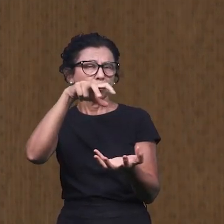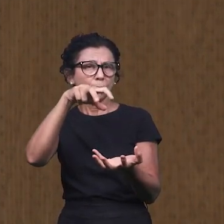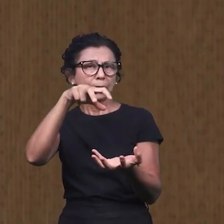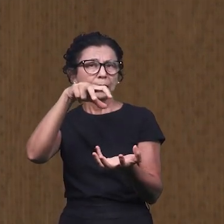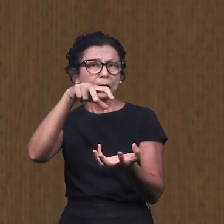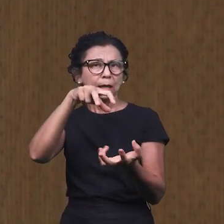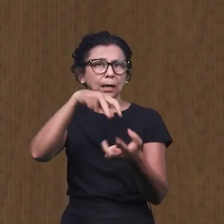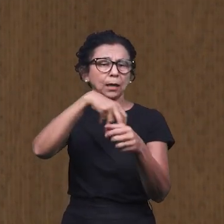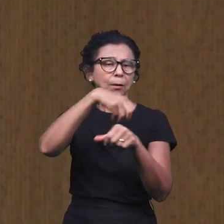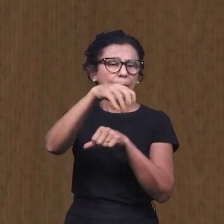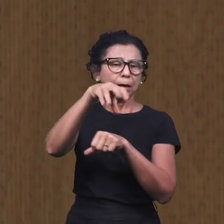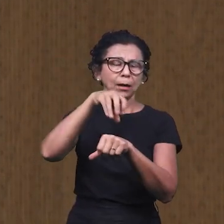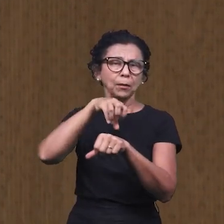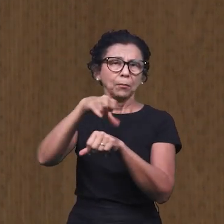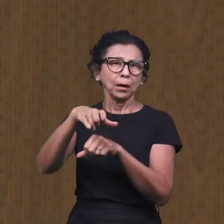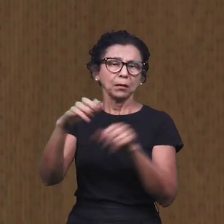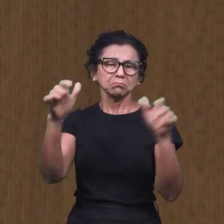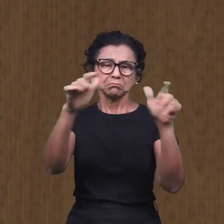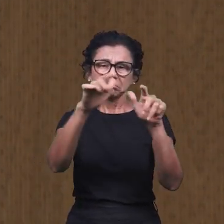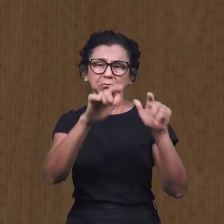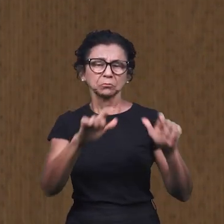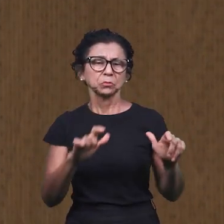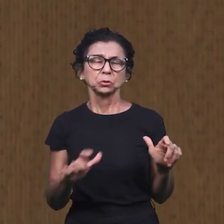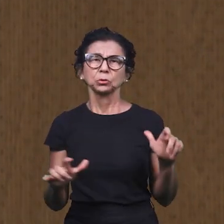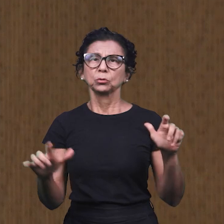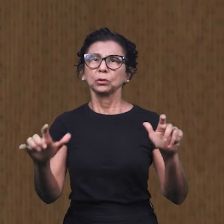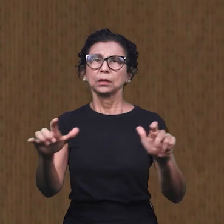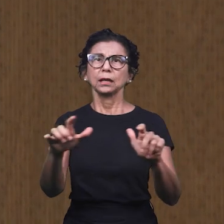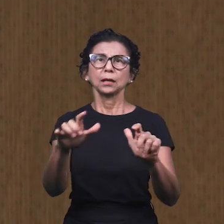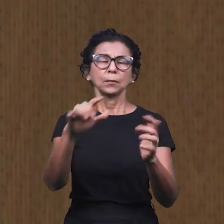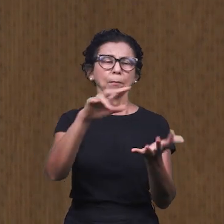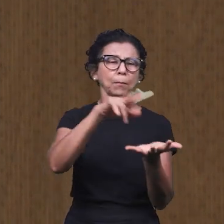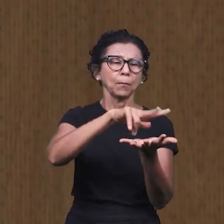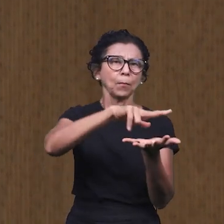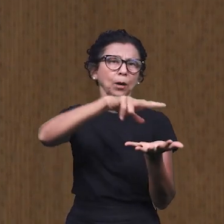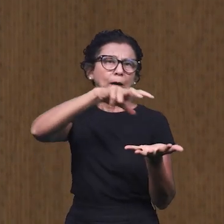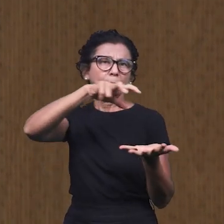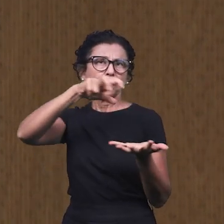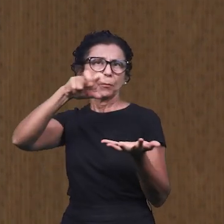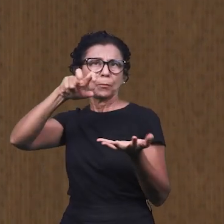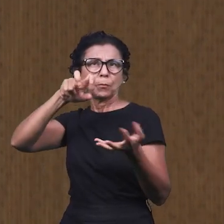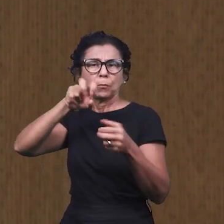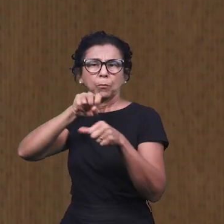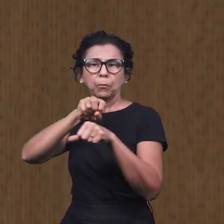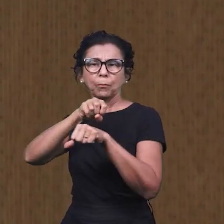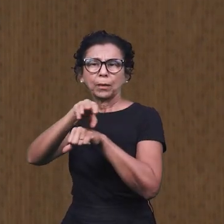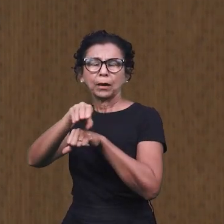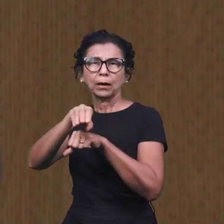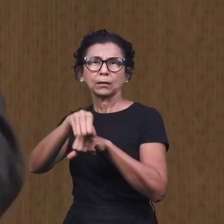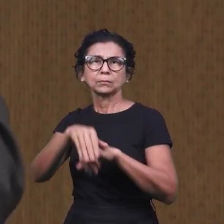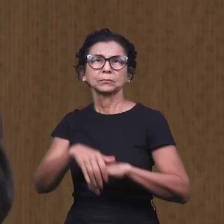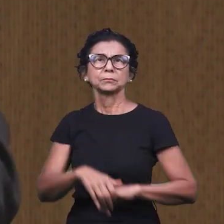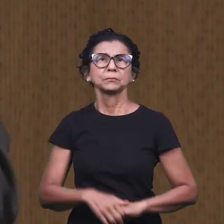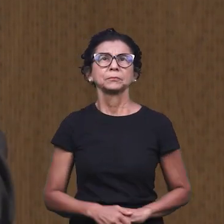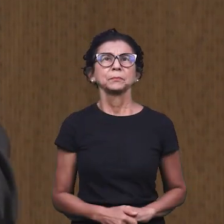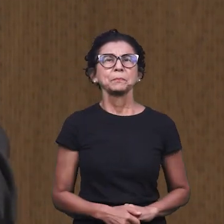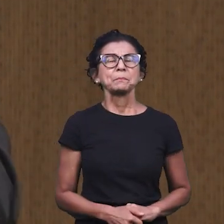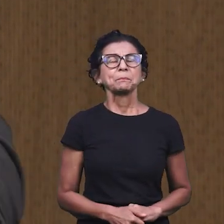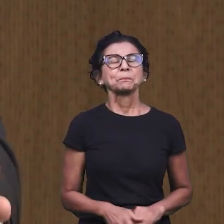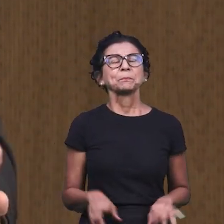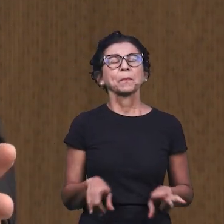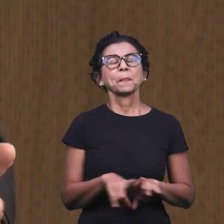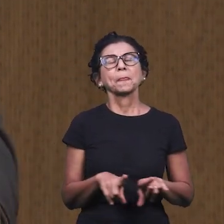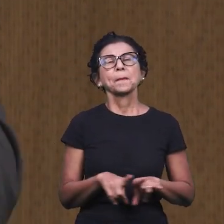paga mensalidade, por isso que é TV aberta. Então são as duas TVs abertas que existem e nós estamos, né,